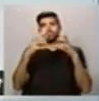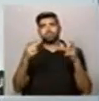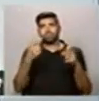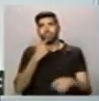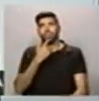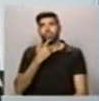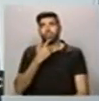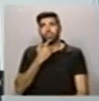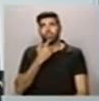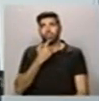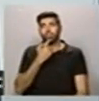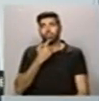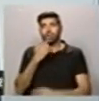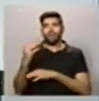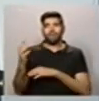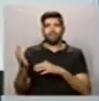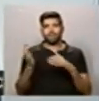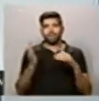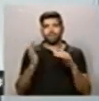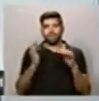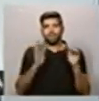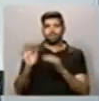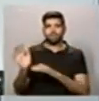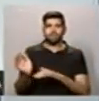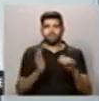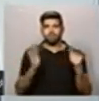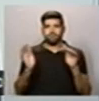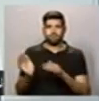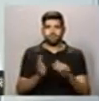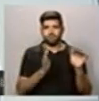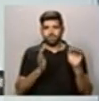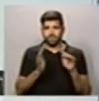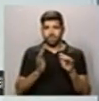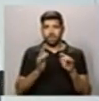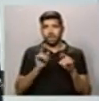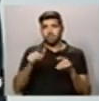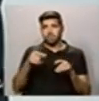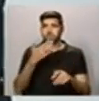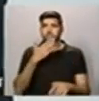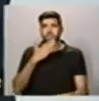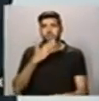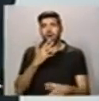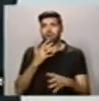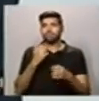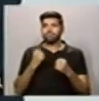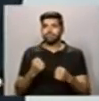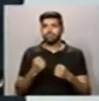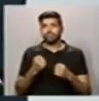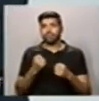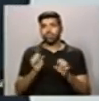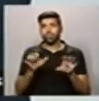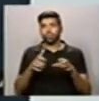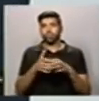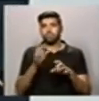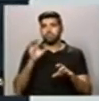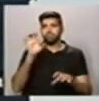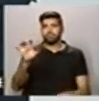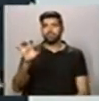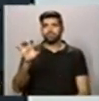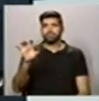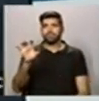nublado, o vento do quadrante oeste moderado a tornar-se depois moderado a forte no grupo